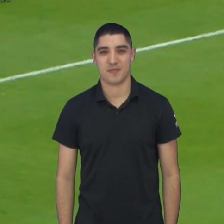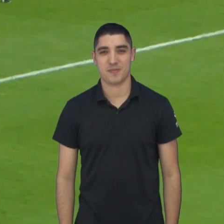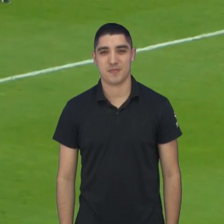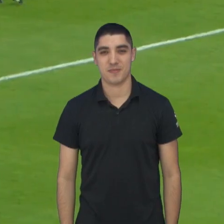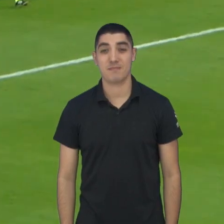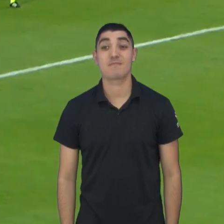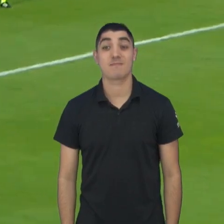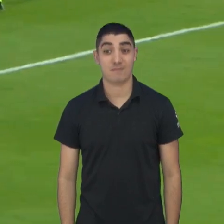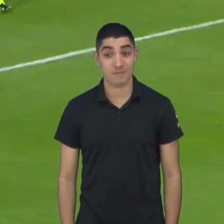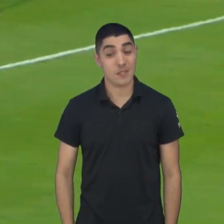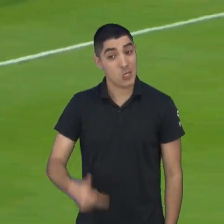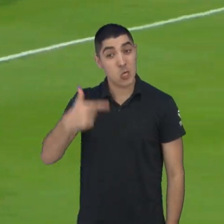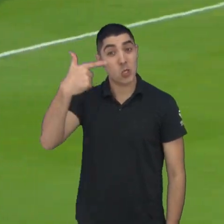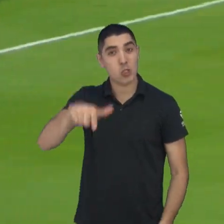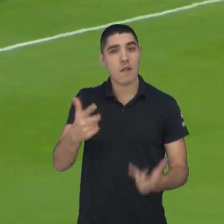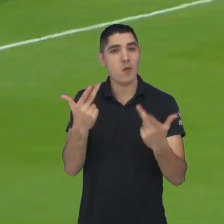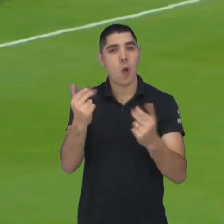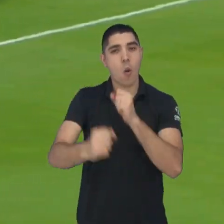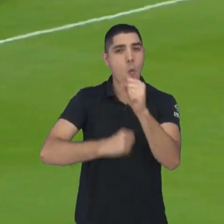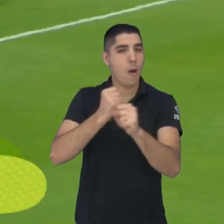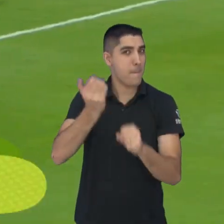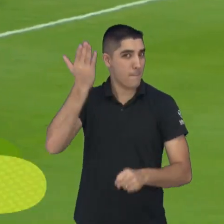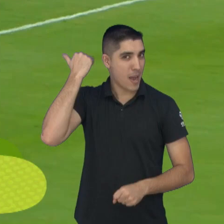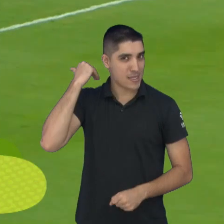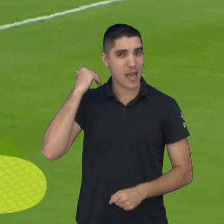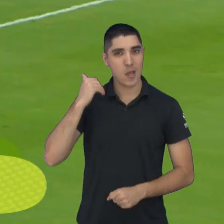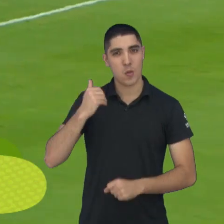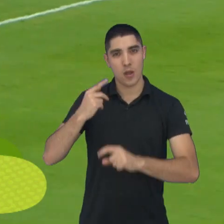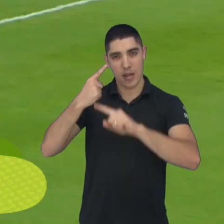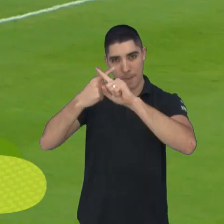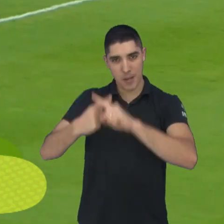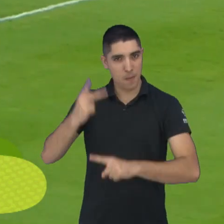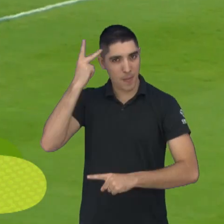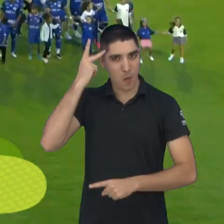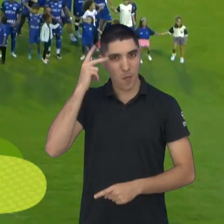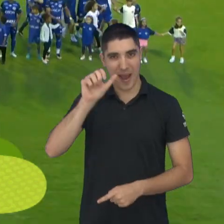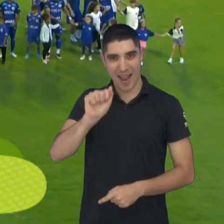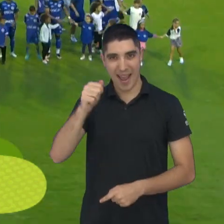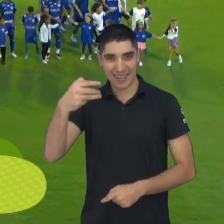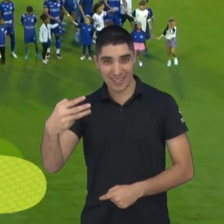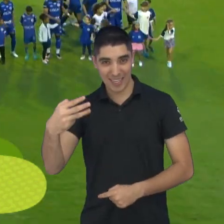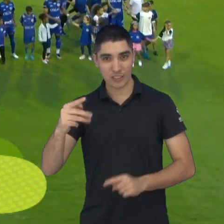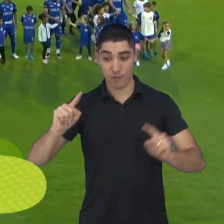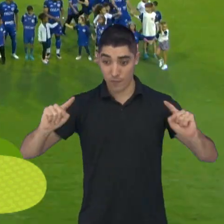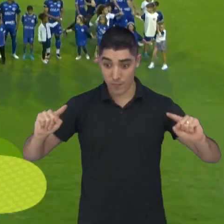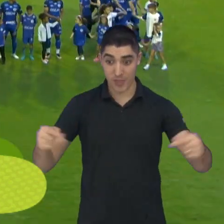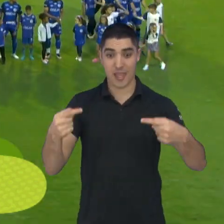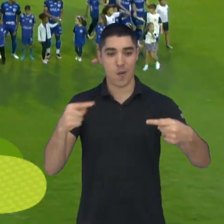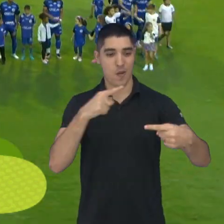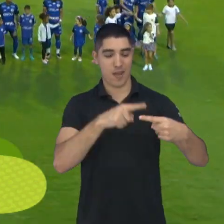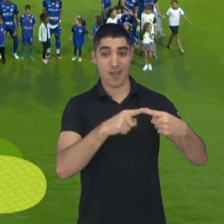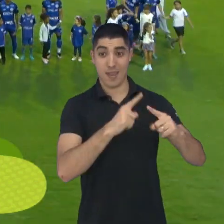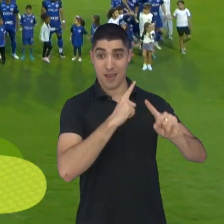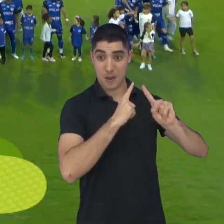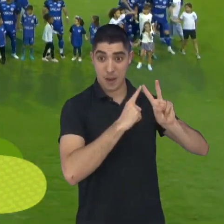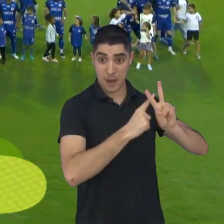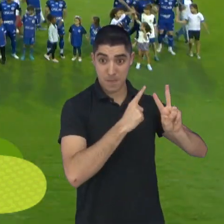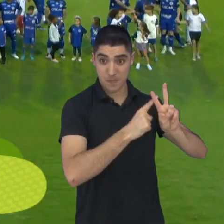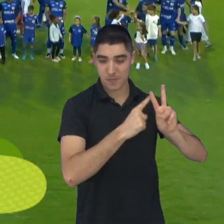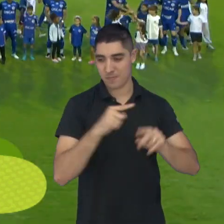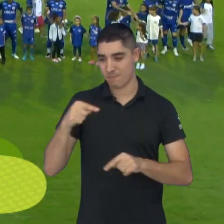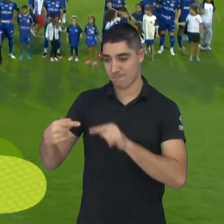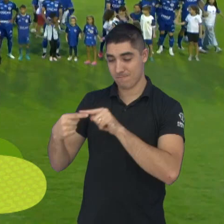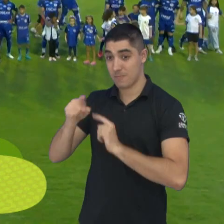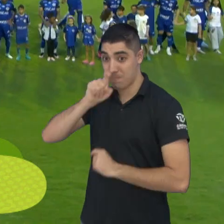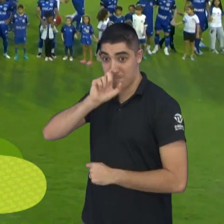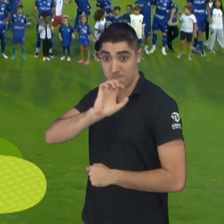Era a reedição da última final do Campeonato Paulista da Série A3. São José e Capivariano eram os melhores times